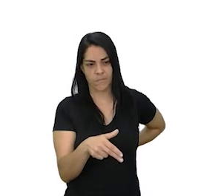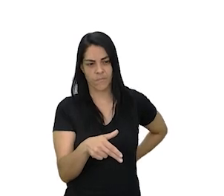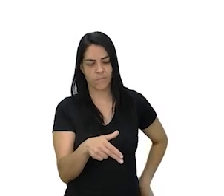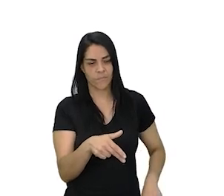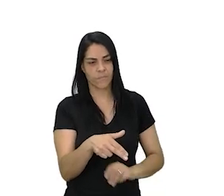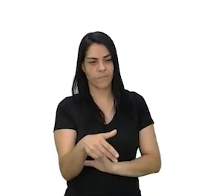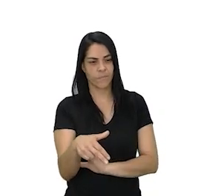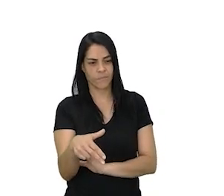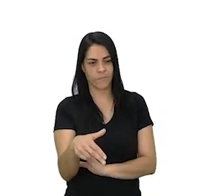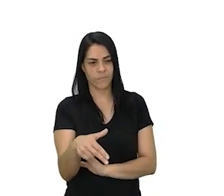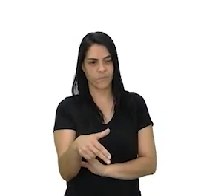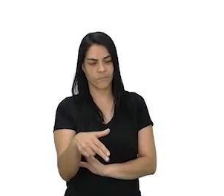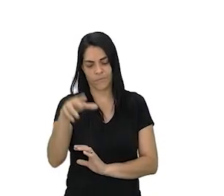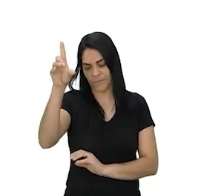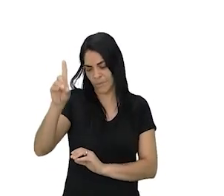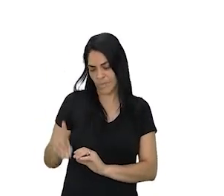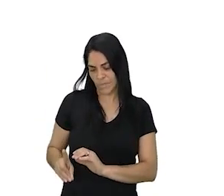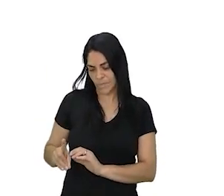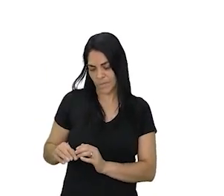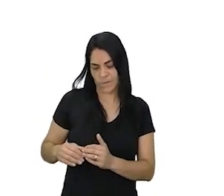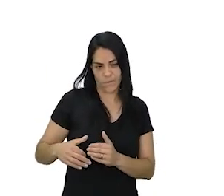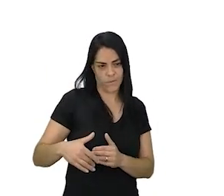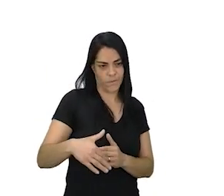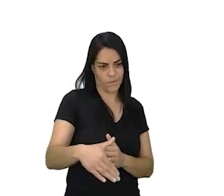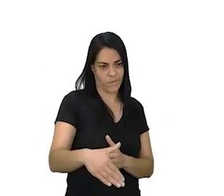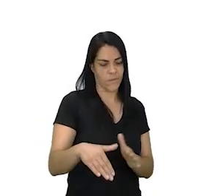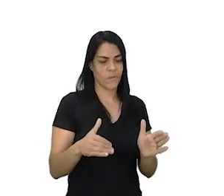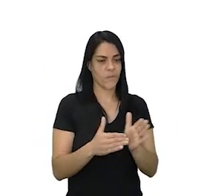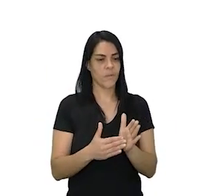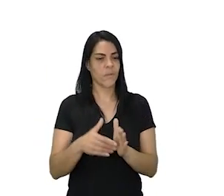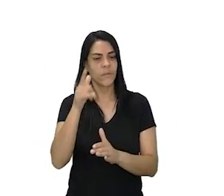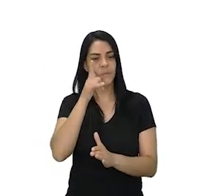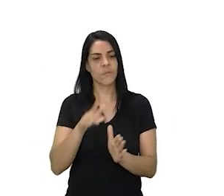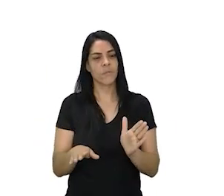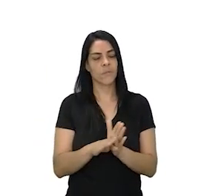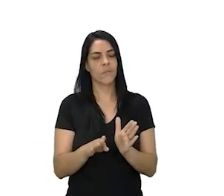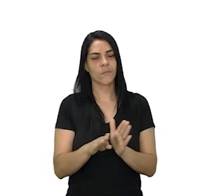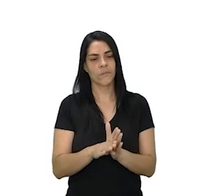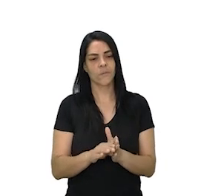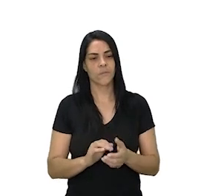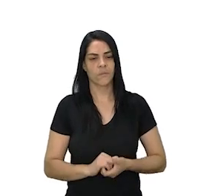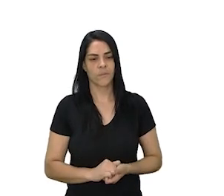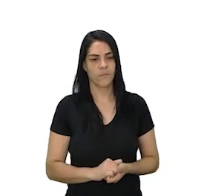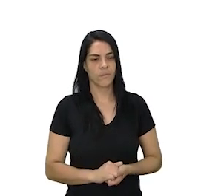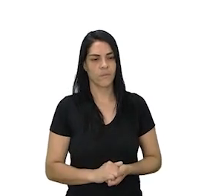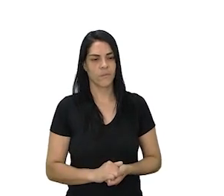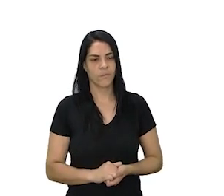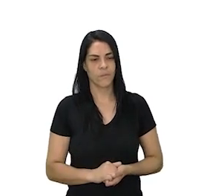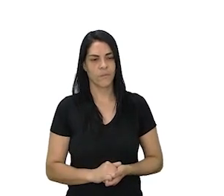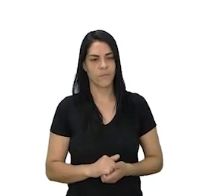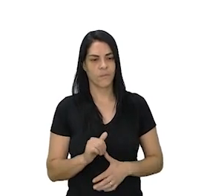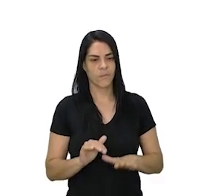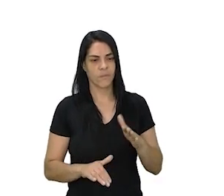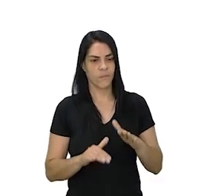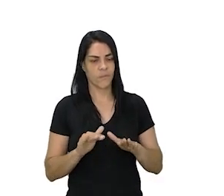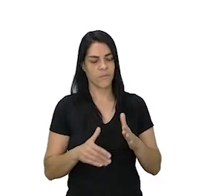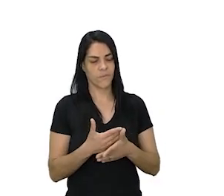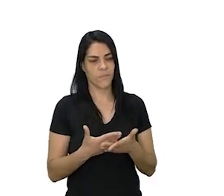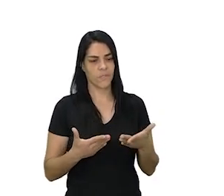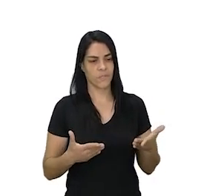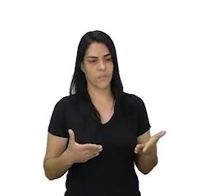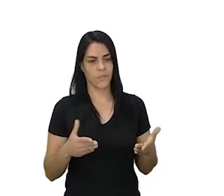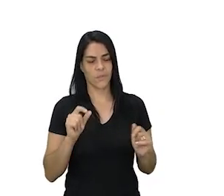direita e seguindo em frente até chegar o espaço da lhama. Muitas vezes o